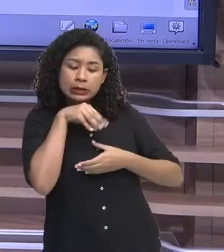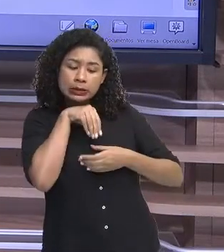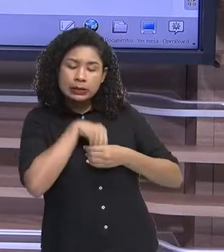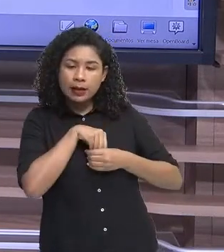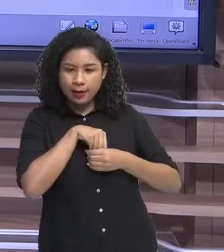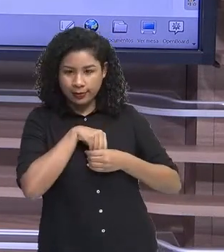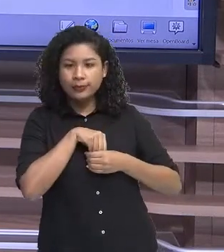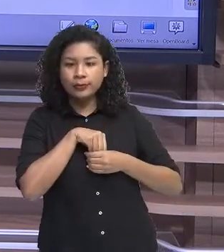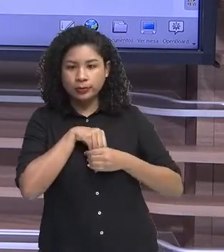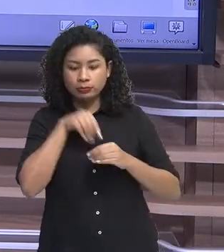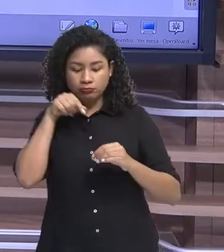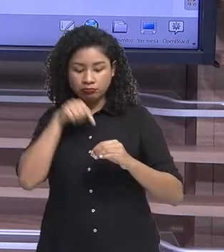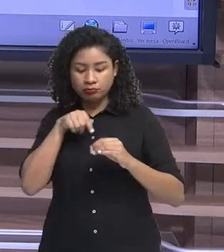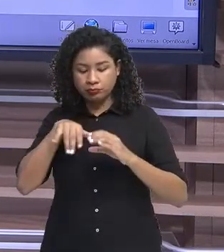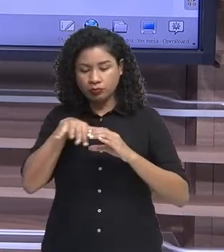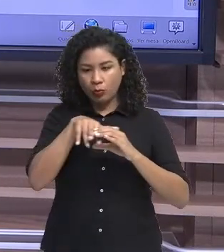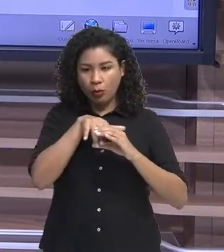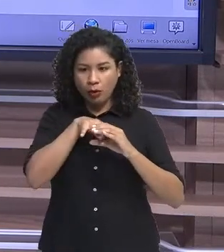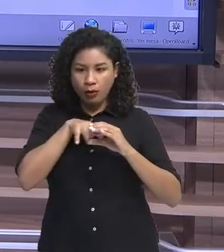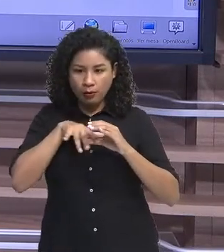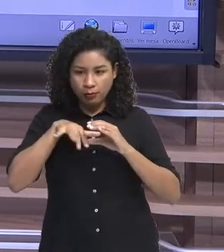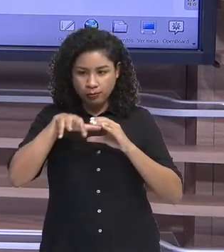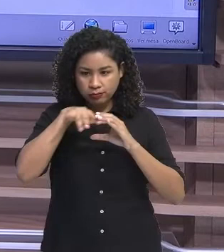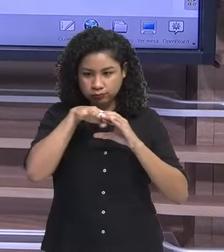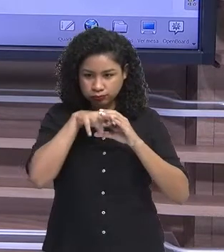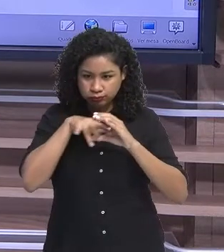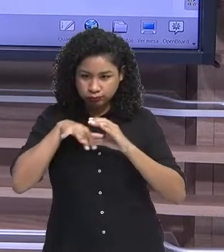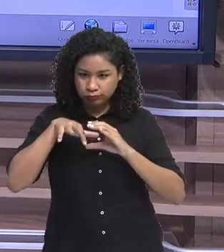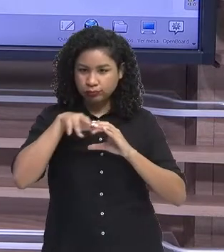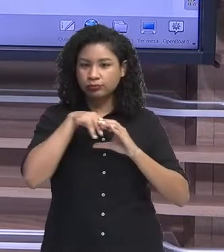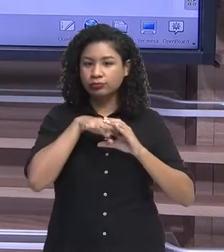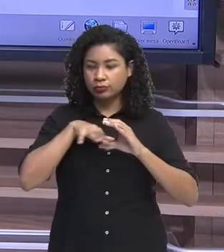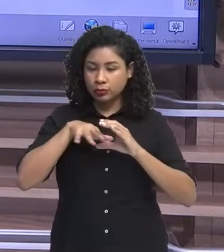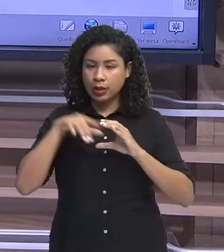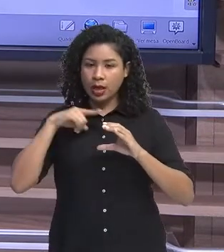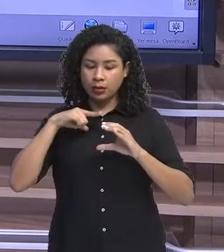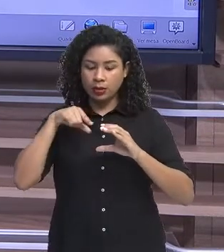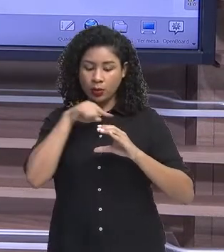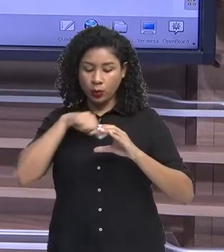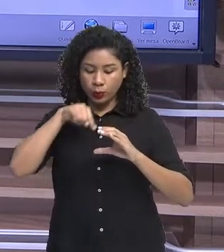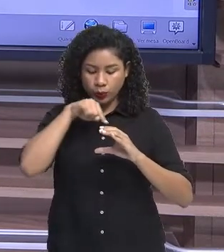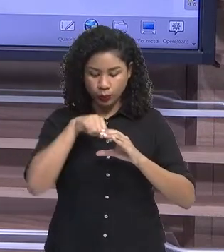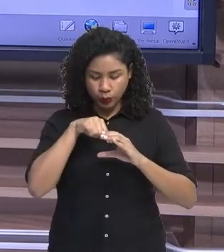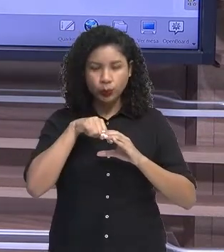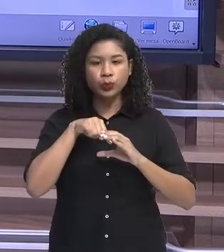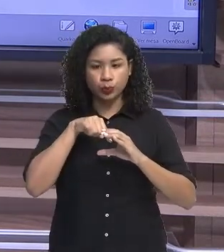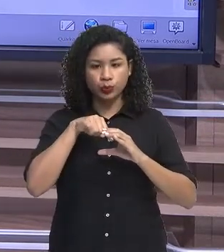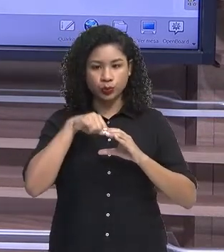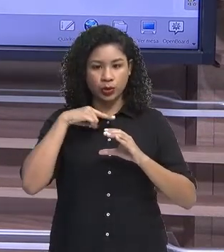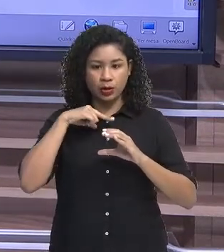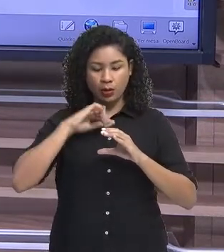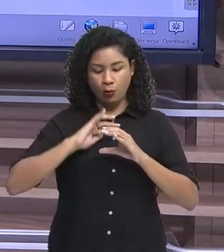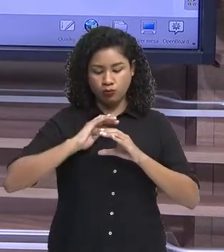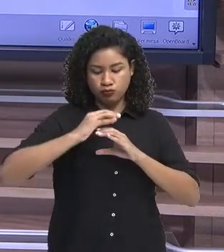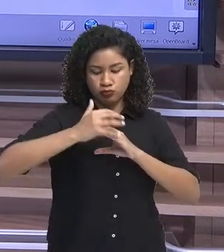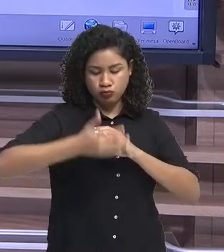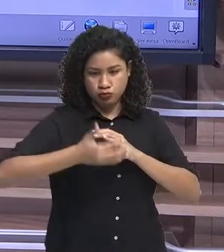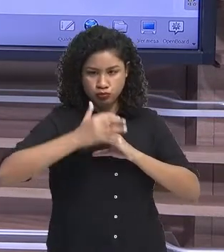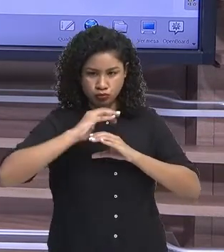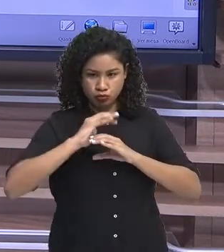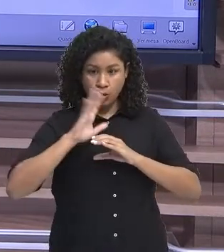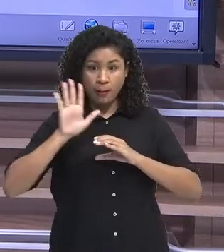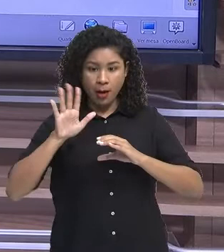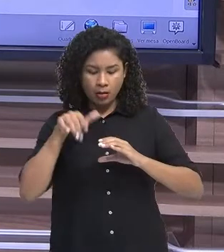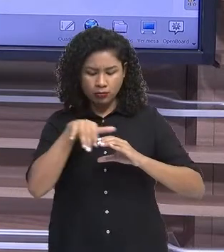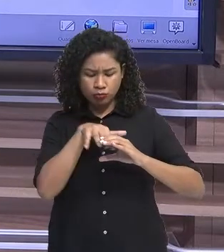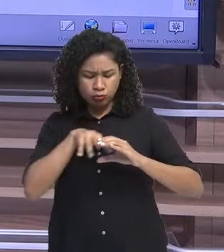observar aquela área que é chamada de citoplasma, que fica entre o núcleo e a membrana, e na citoplasma tem organelas.